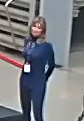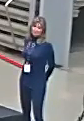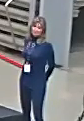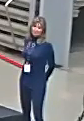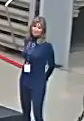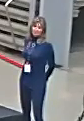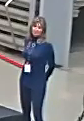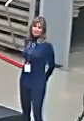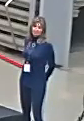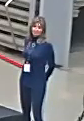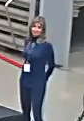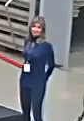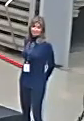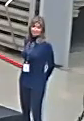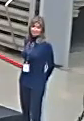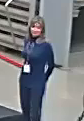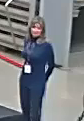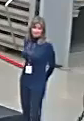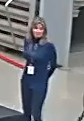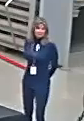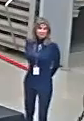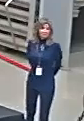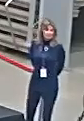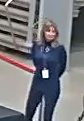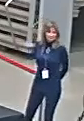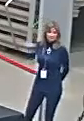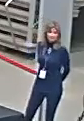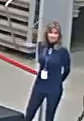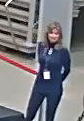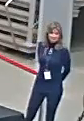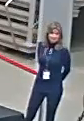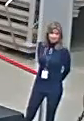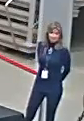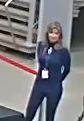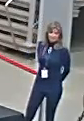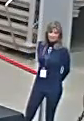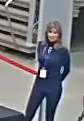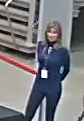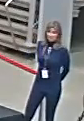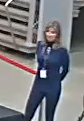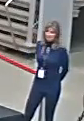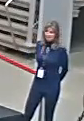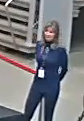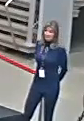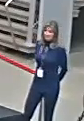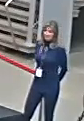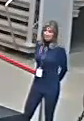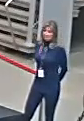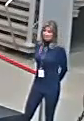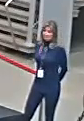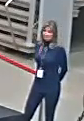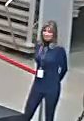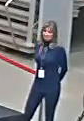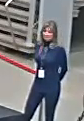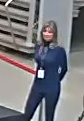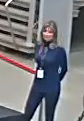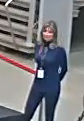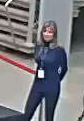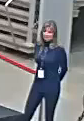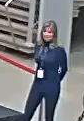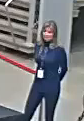agora para que pass eu não tem como vocês colocarem deficiente e